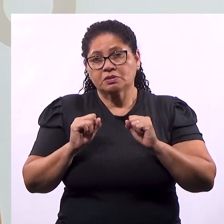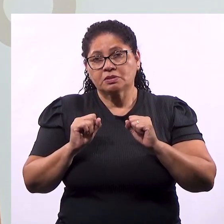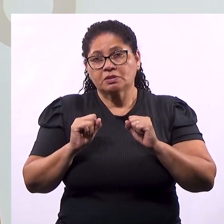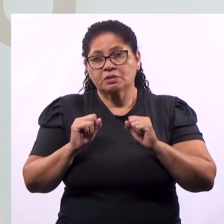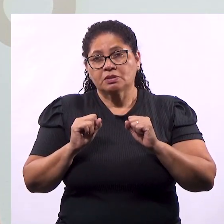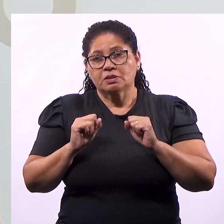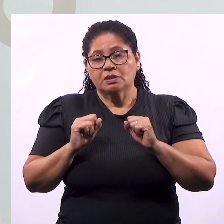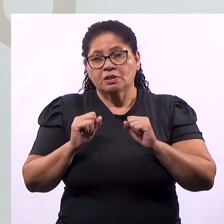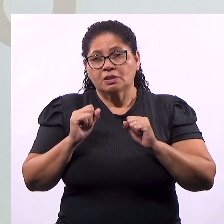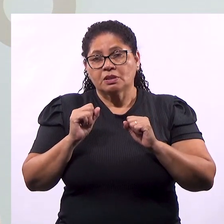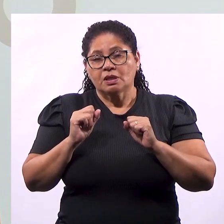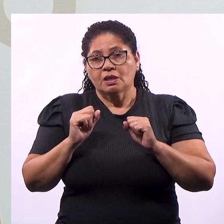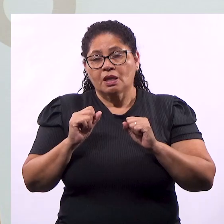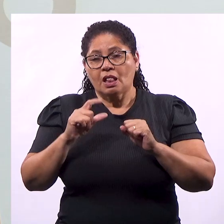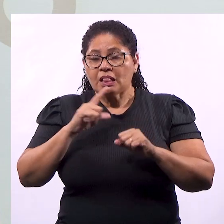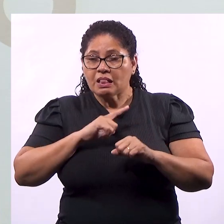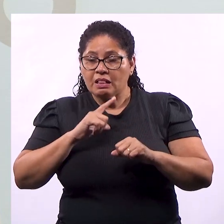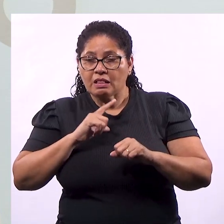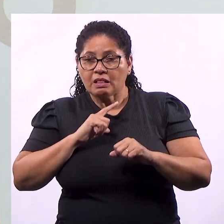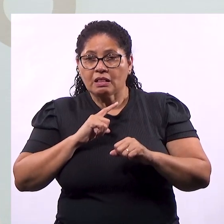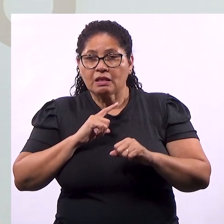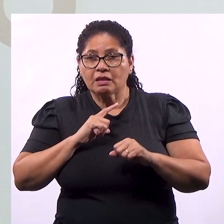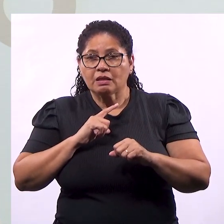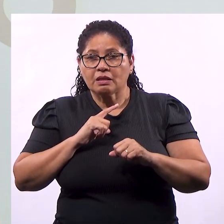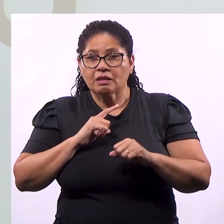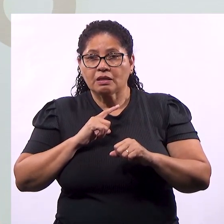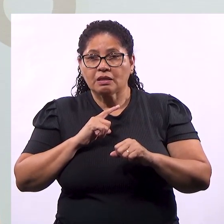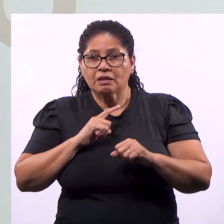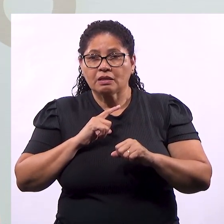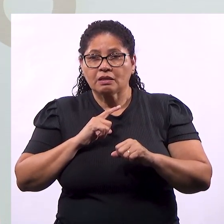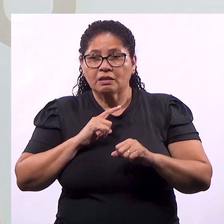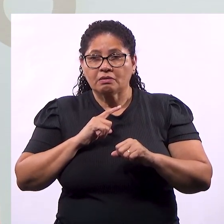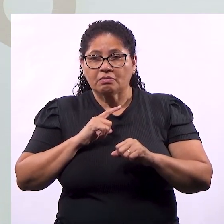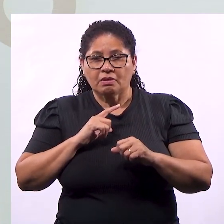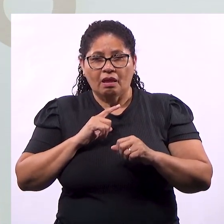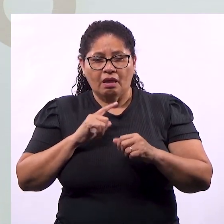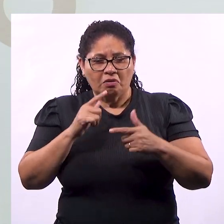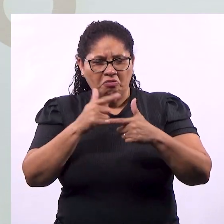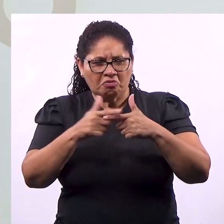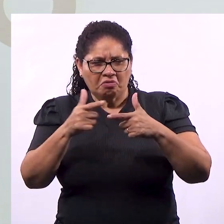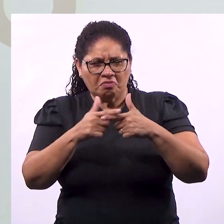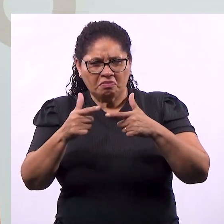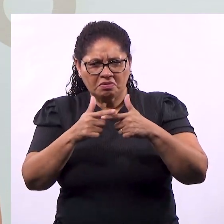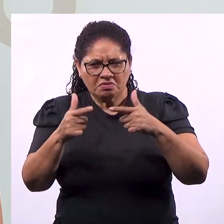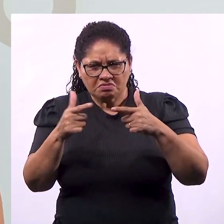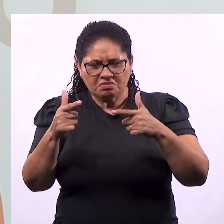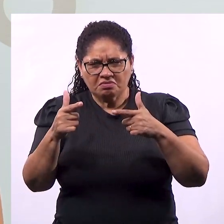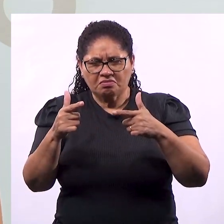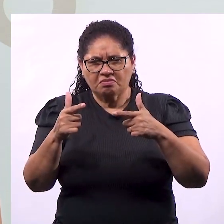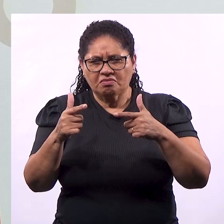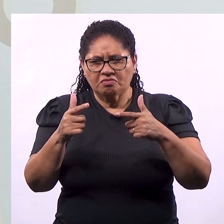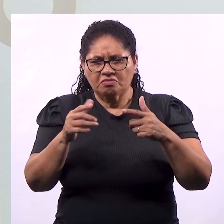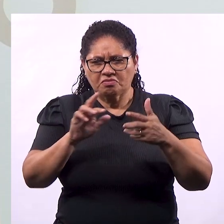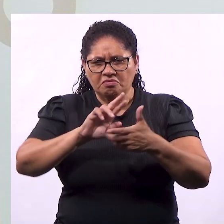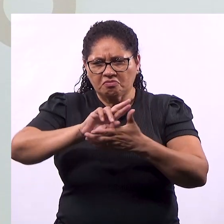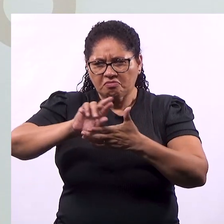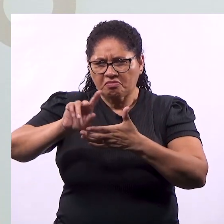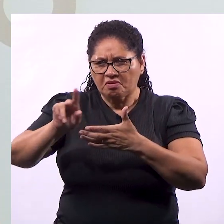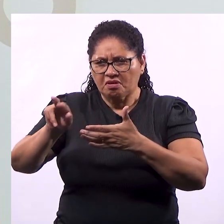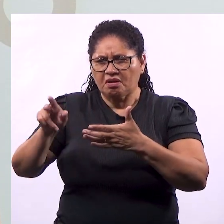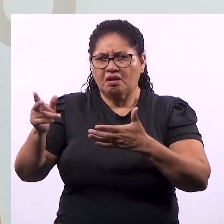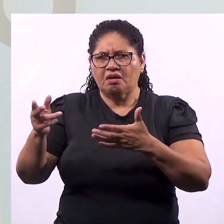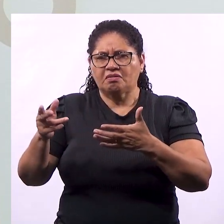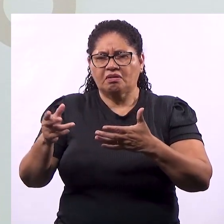ela também pode ter um caráter de mais é apenas é esquartejamento Nossa foi profundo isso né